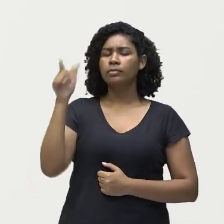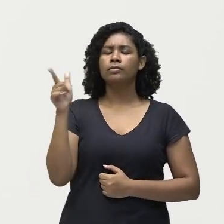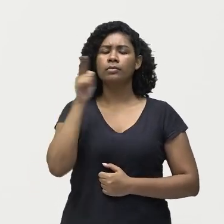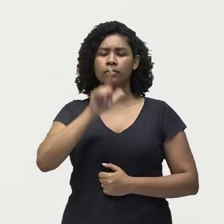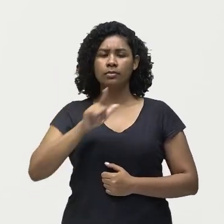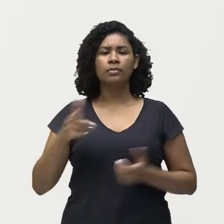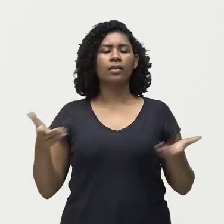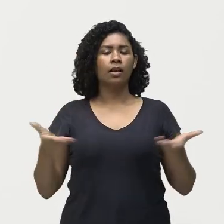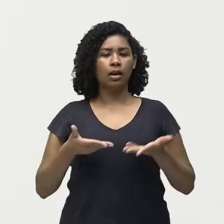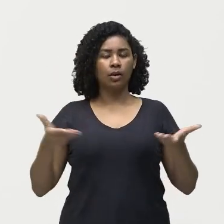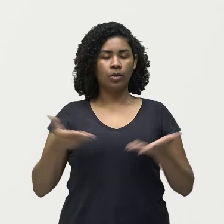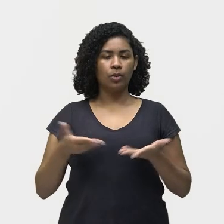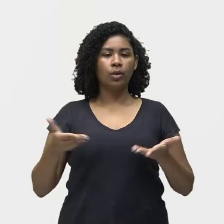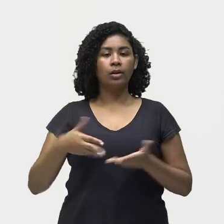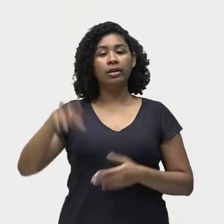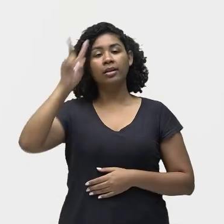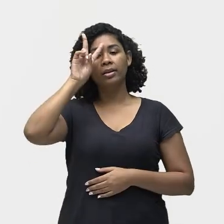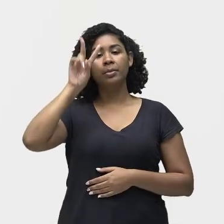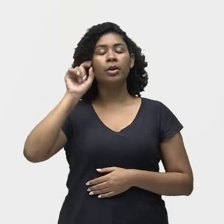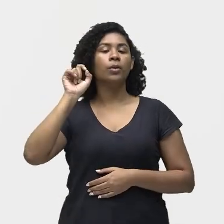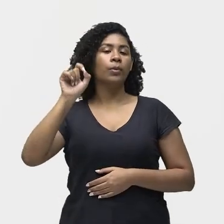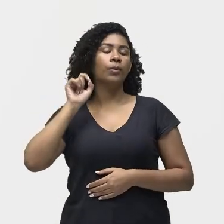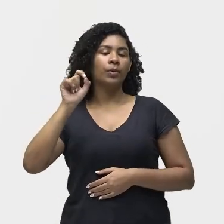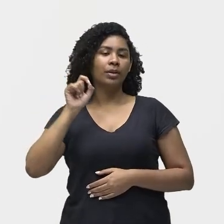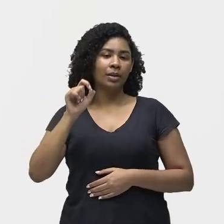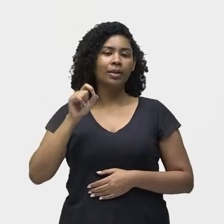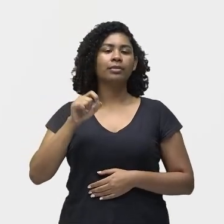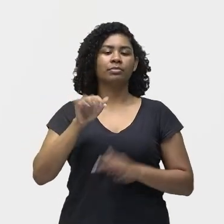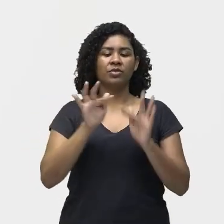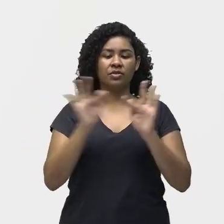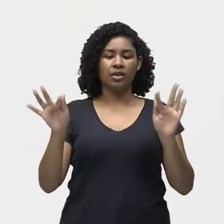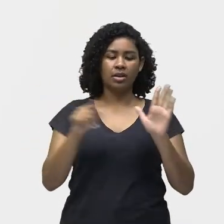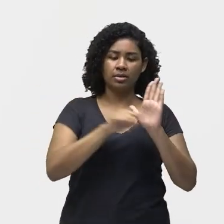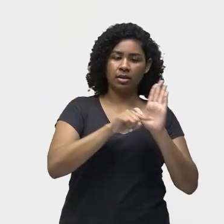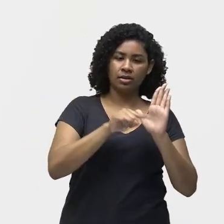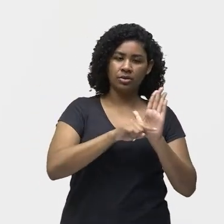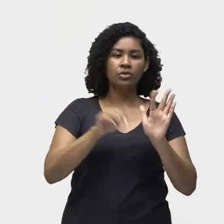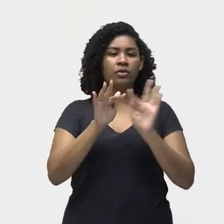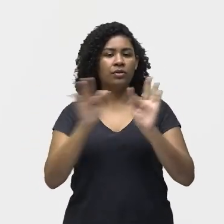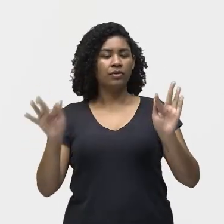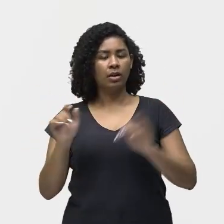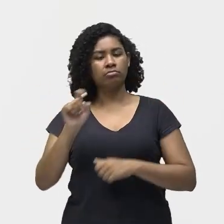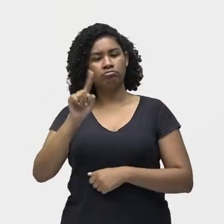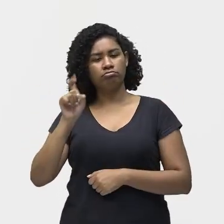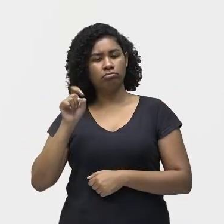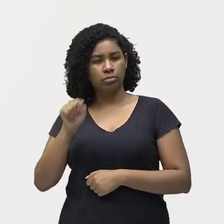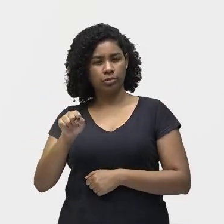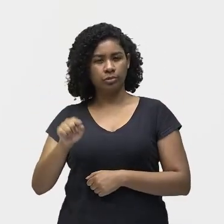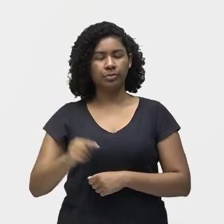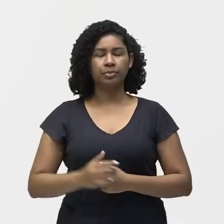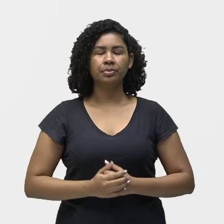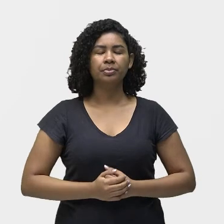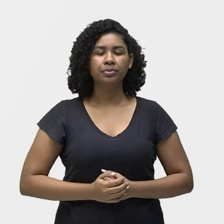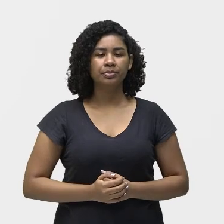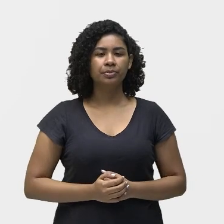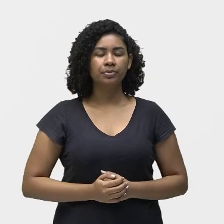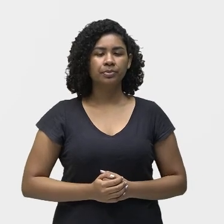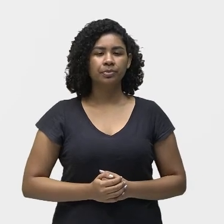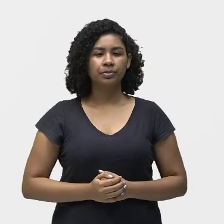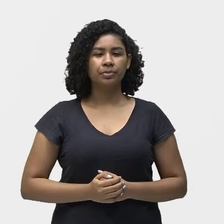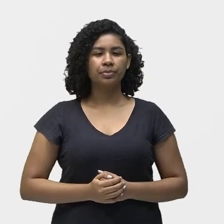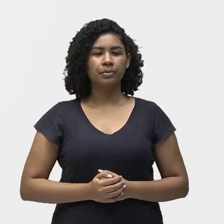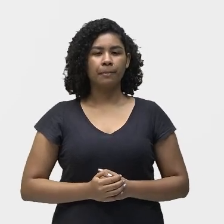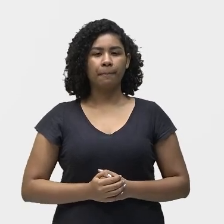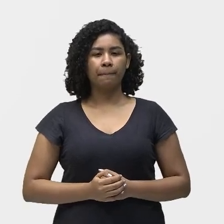vamos relembrar agora as formas negativa e interrogativa também do past continuous. Acompanhe aqui comigo.